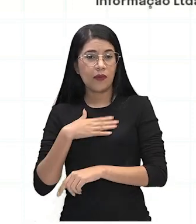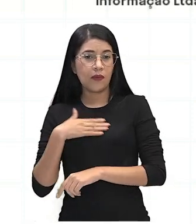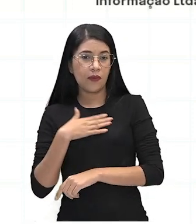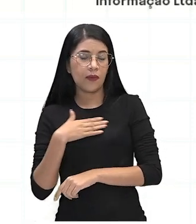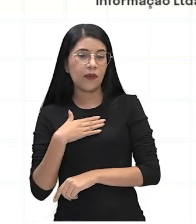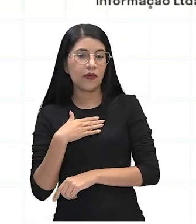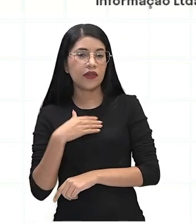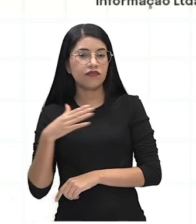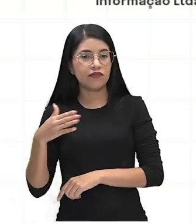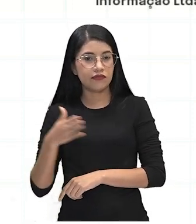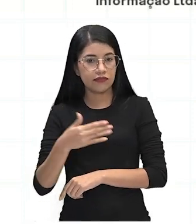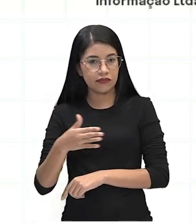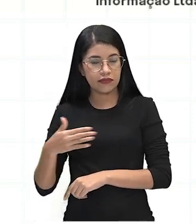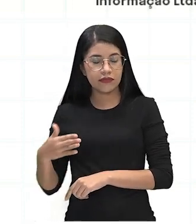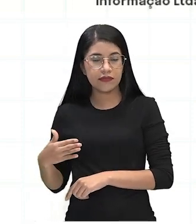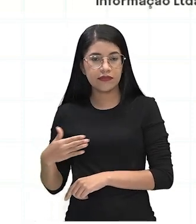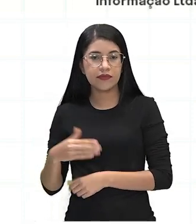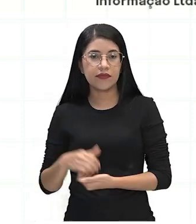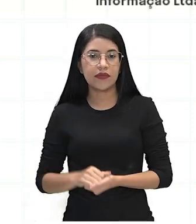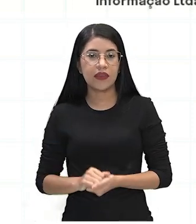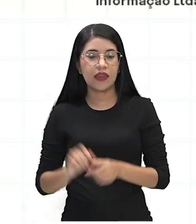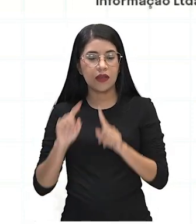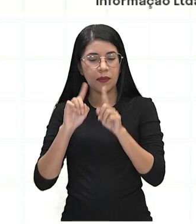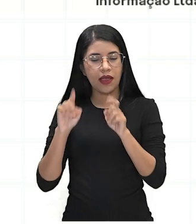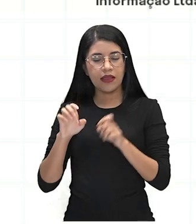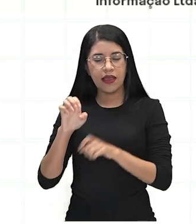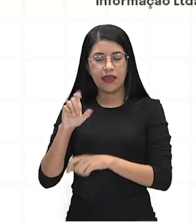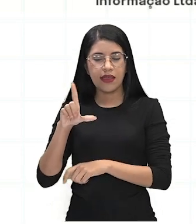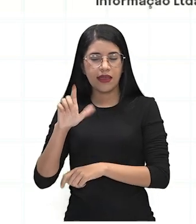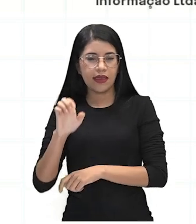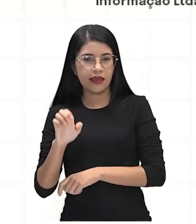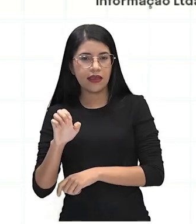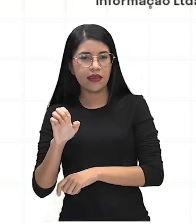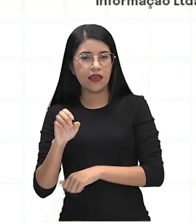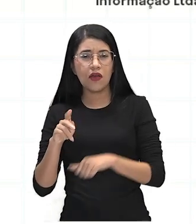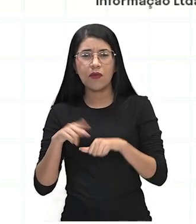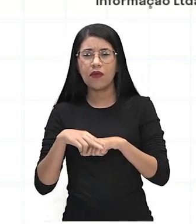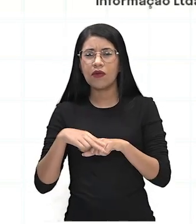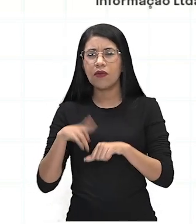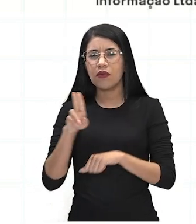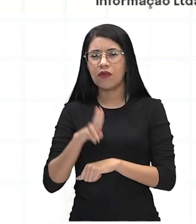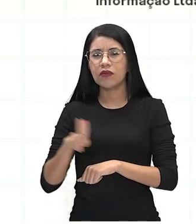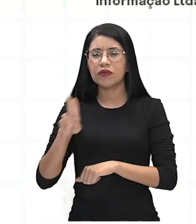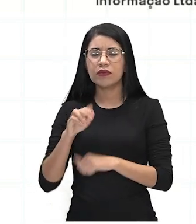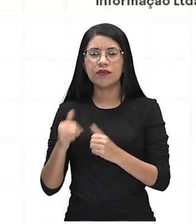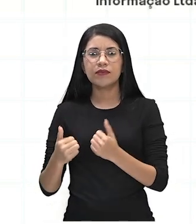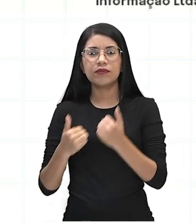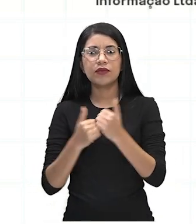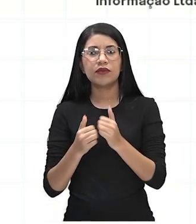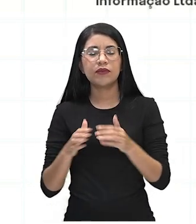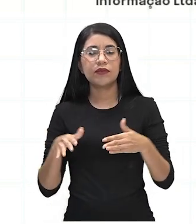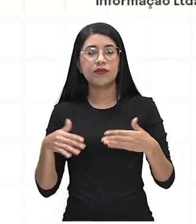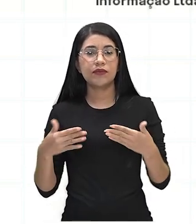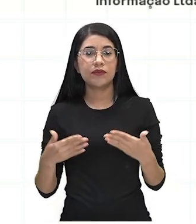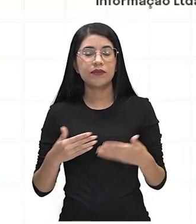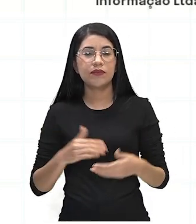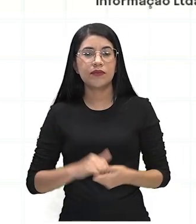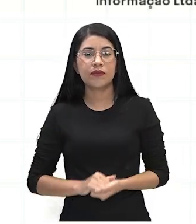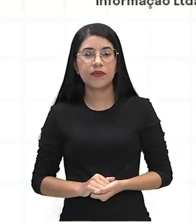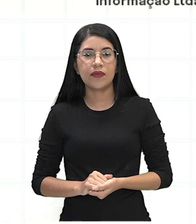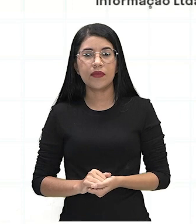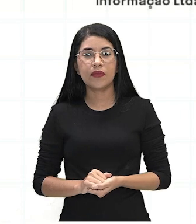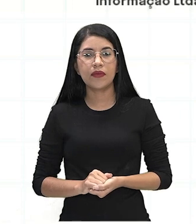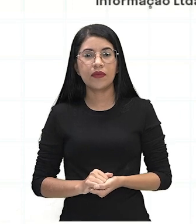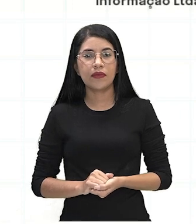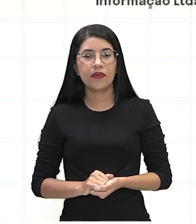está pedindo ele, né? Qual é o pronome da língua inglesa do caso reto que eu vou utilizar